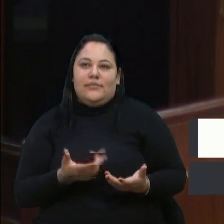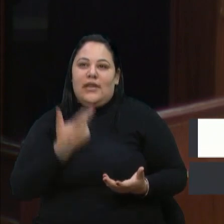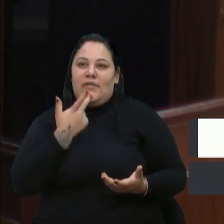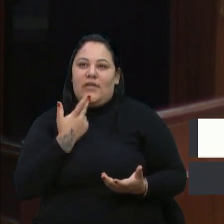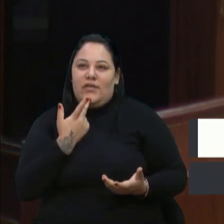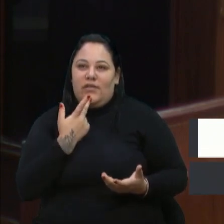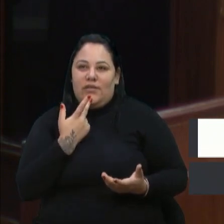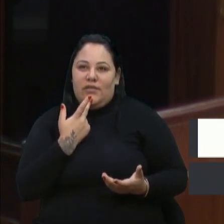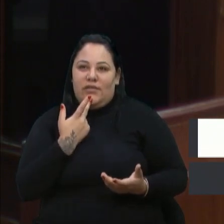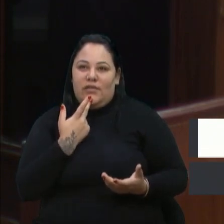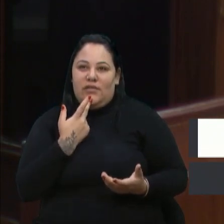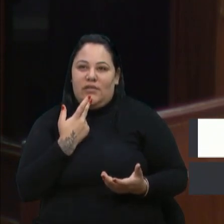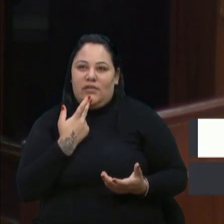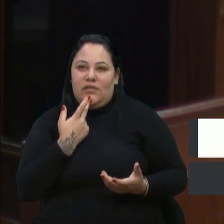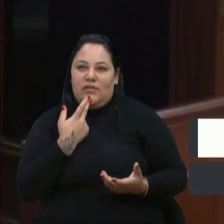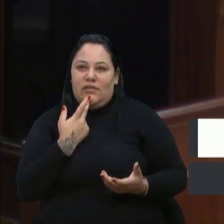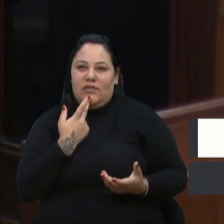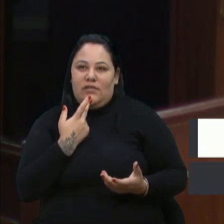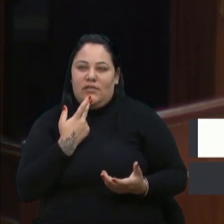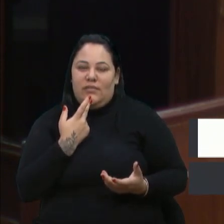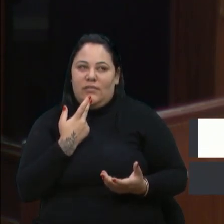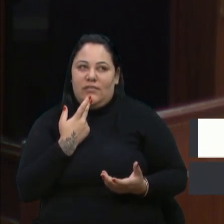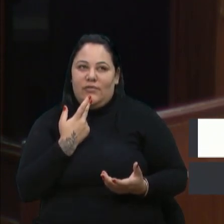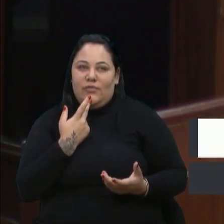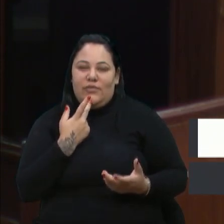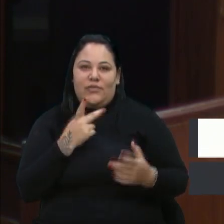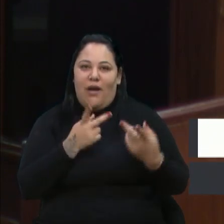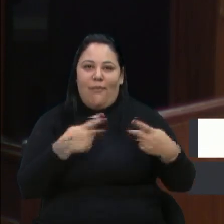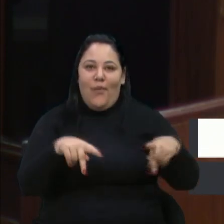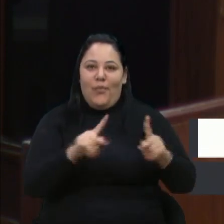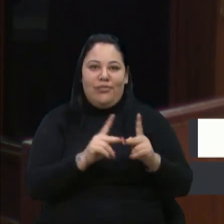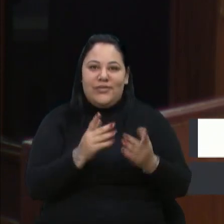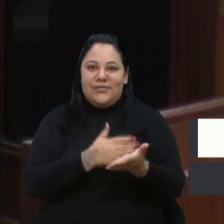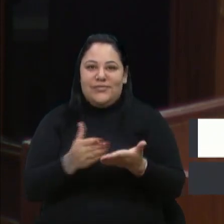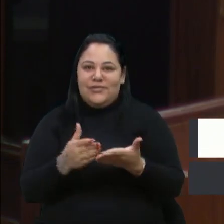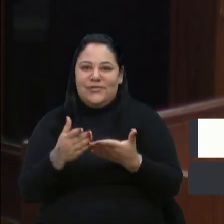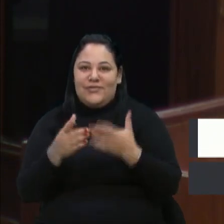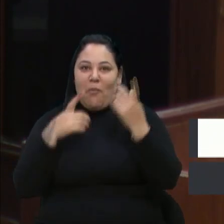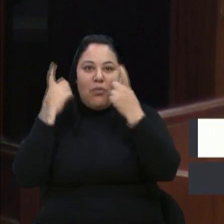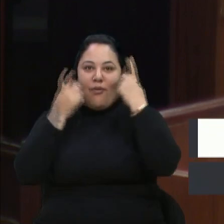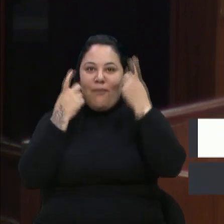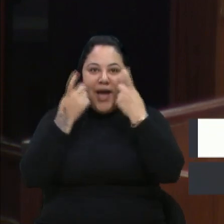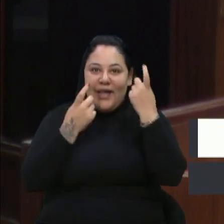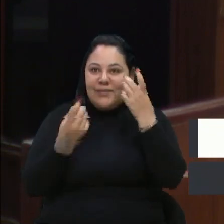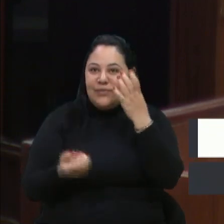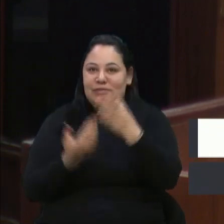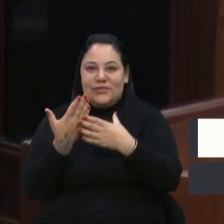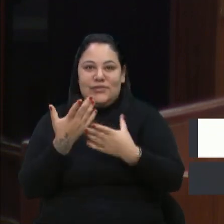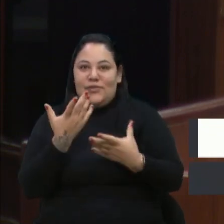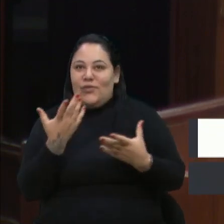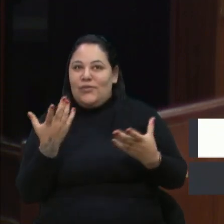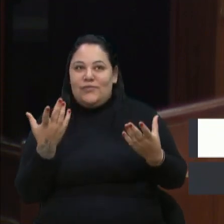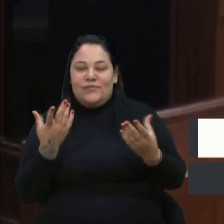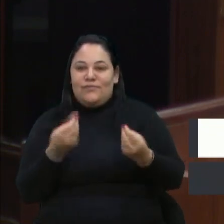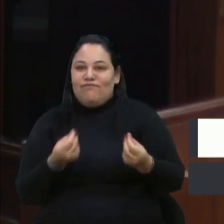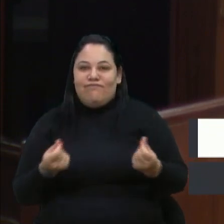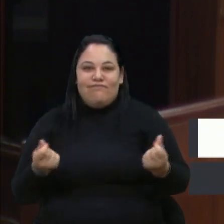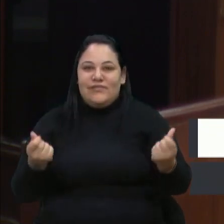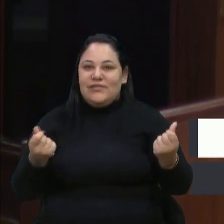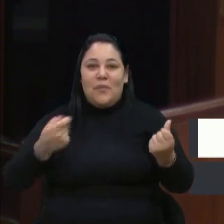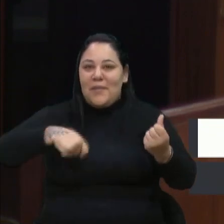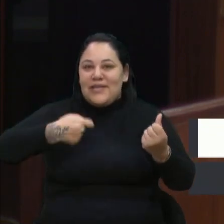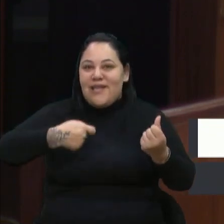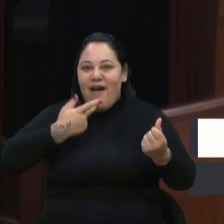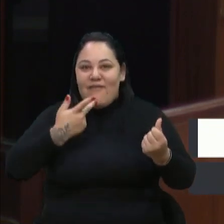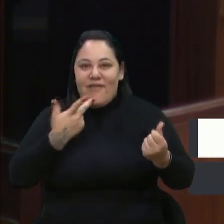aquilo ali acendeu a pólvora e criou uma animosidade desnecessária. E